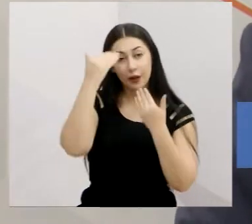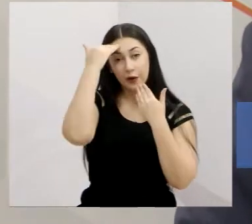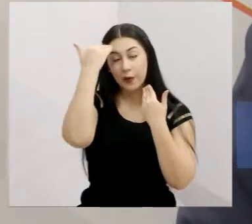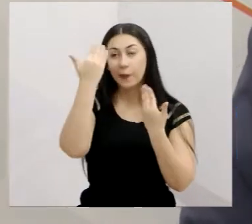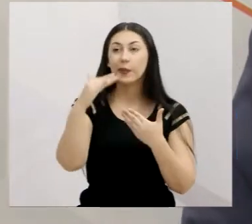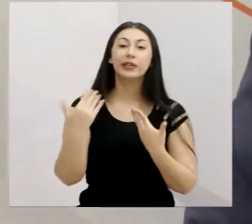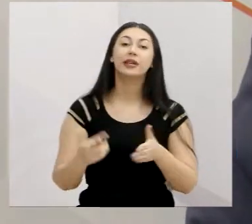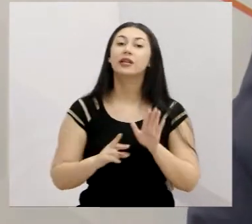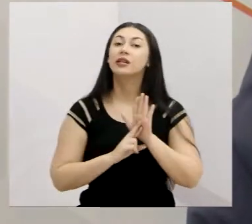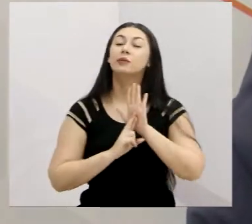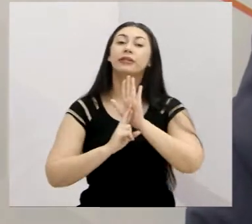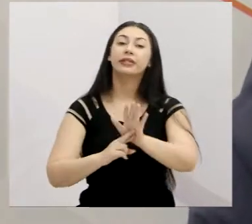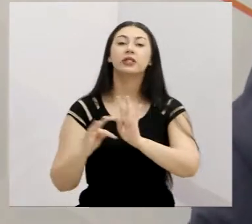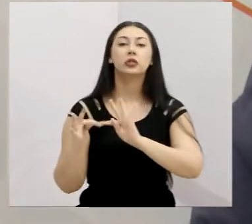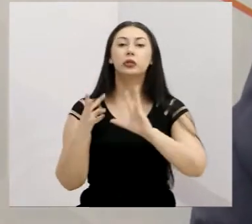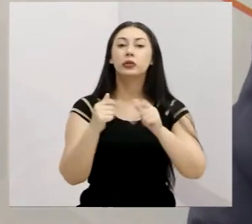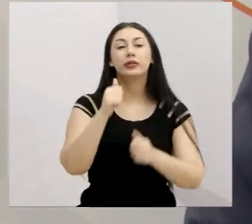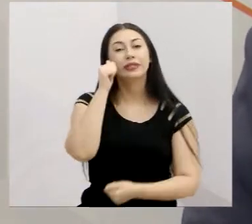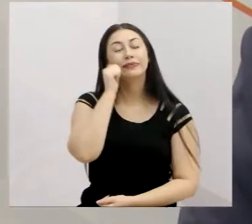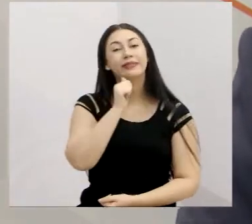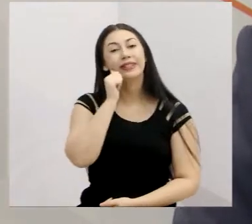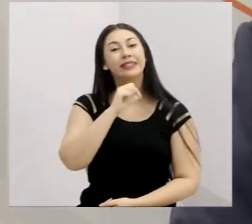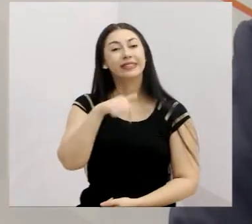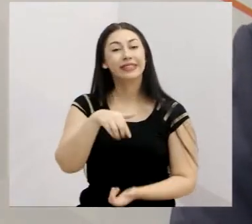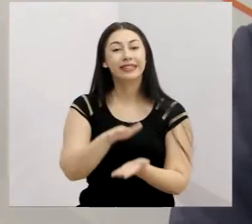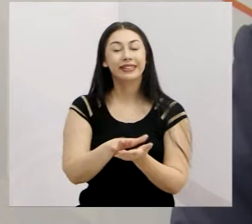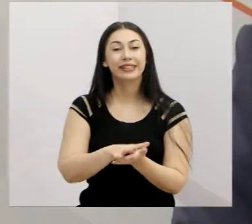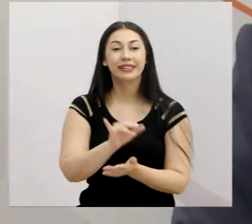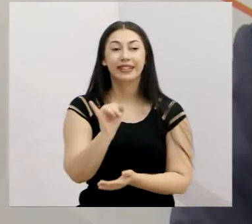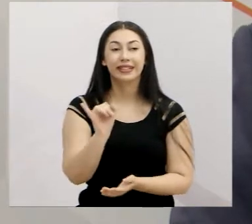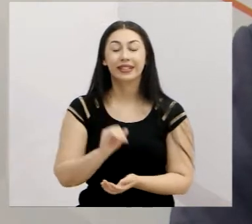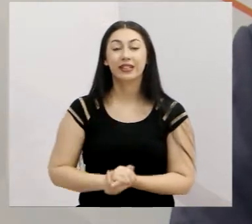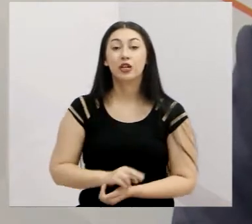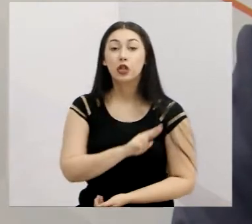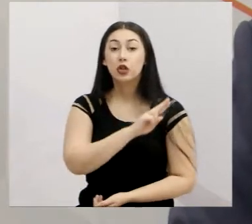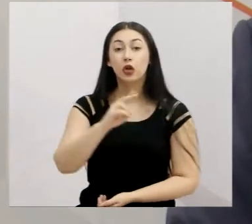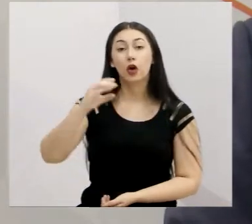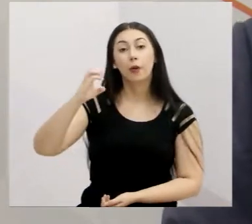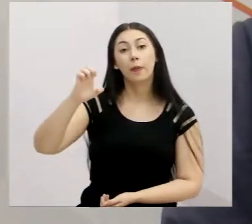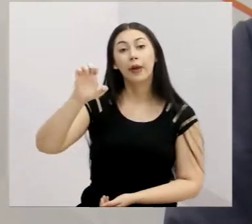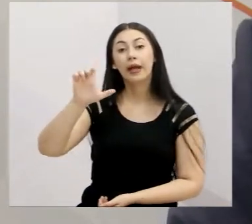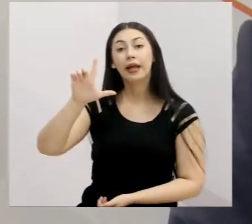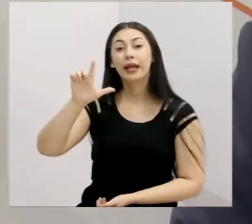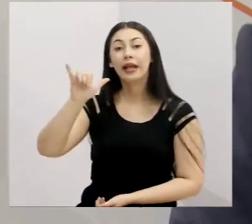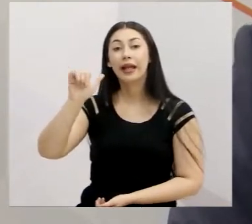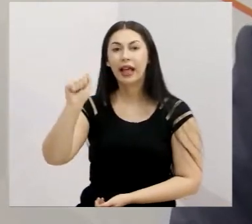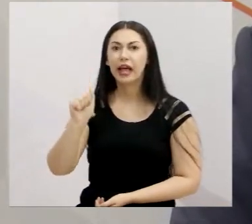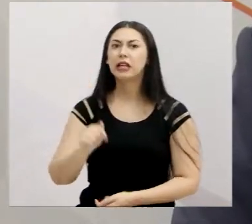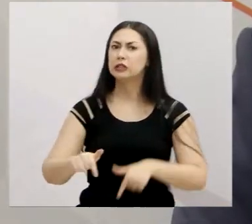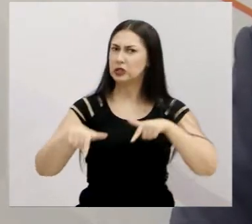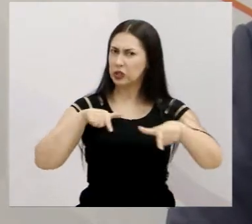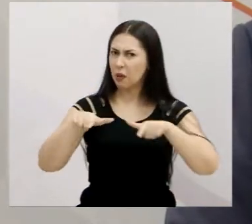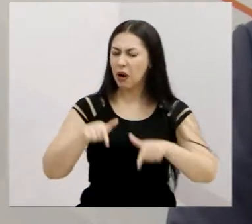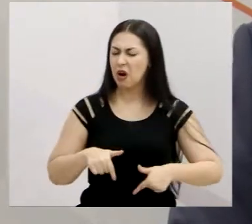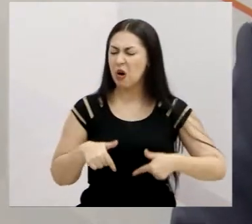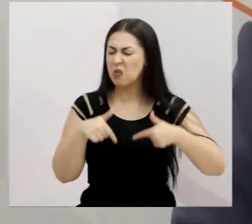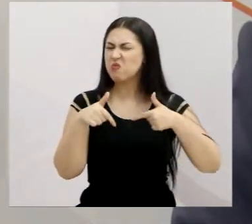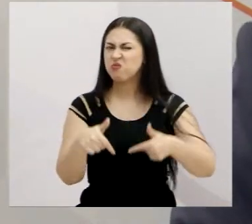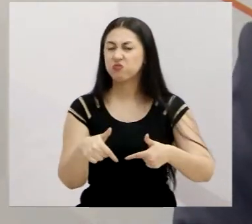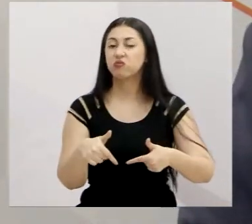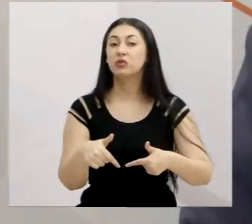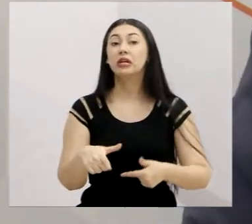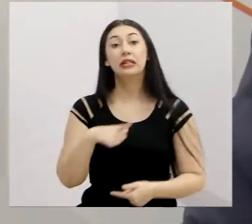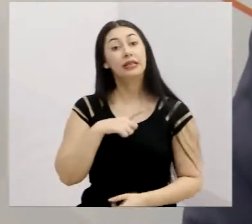homenagem representando aqui todas as mulheres da nossa cidade a série é uma pessoa de fibra a trabalhadora guerreira